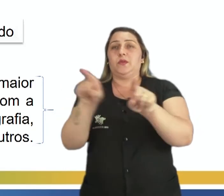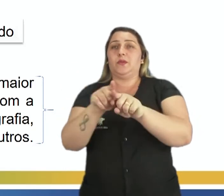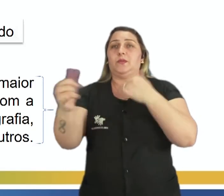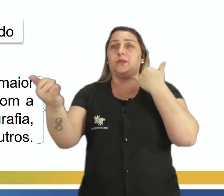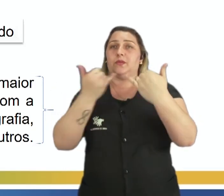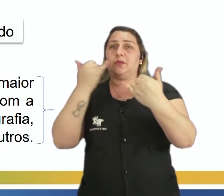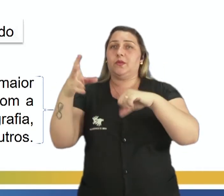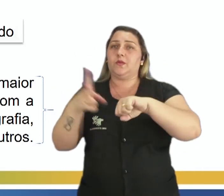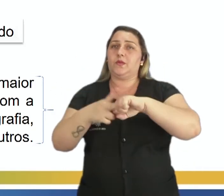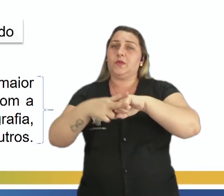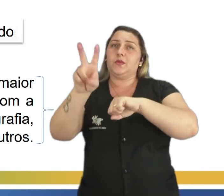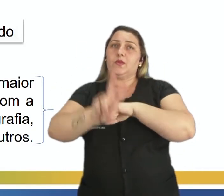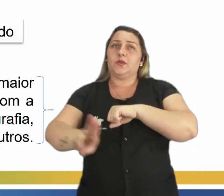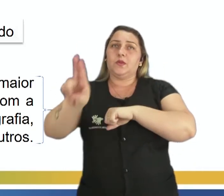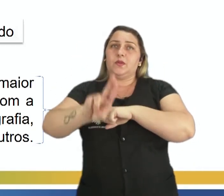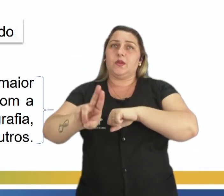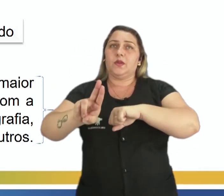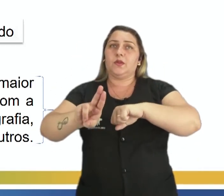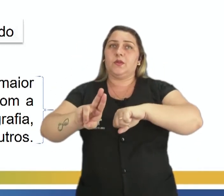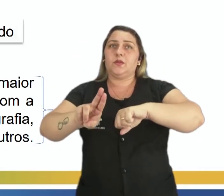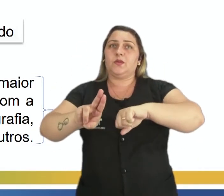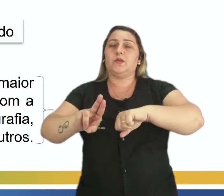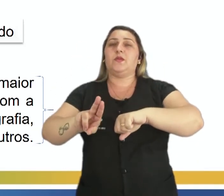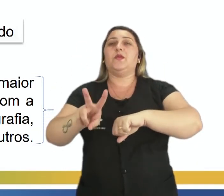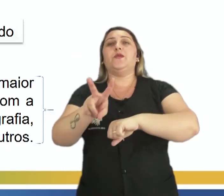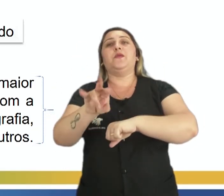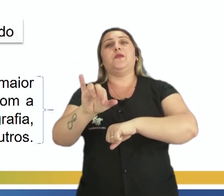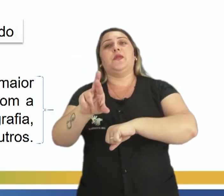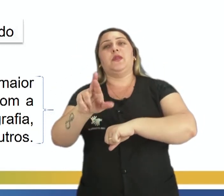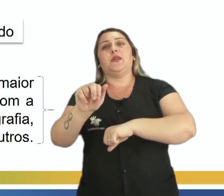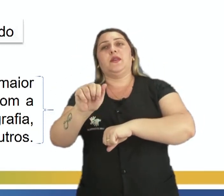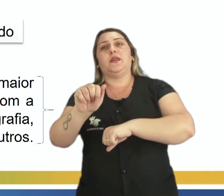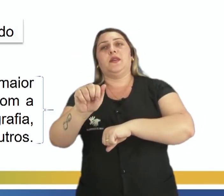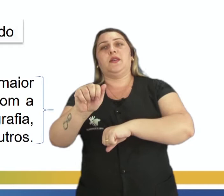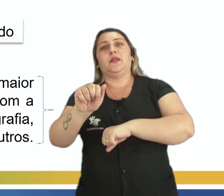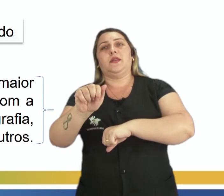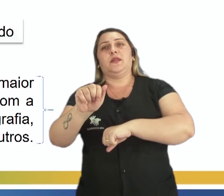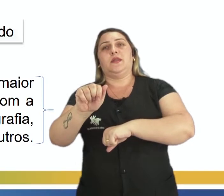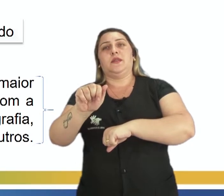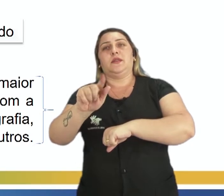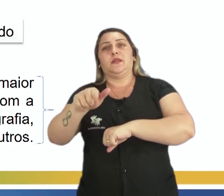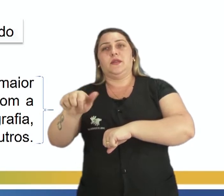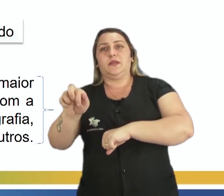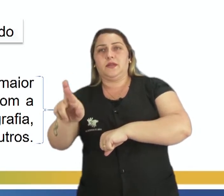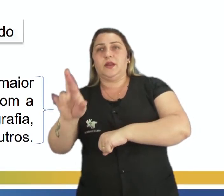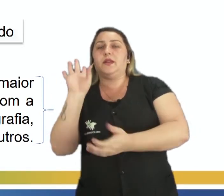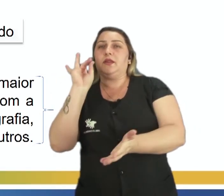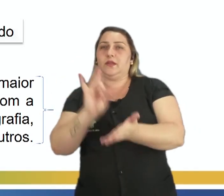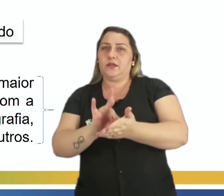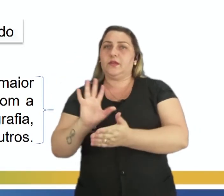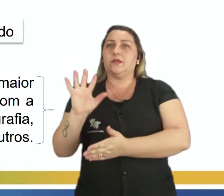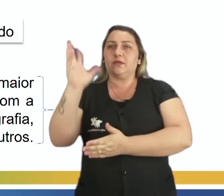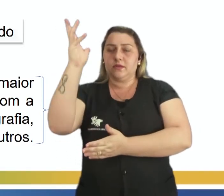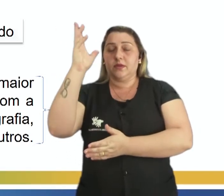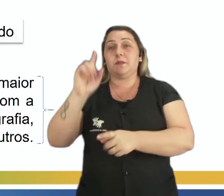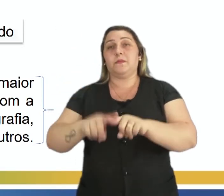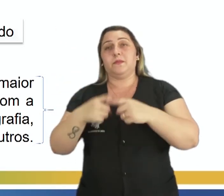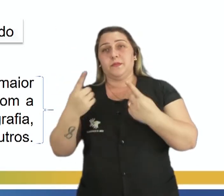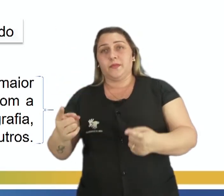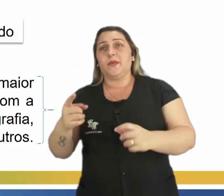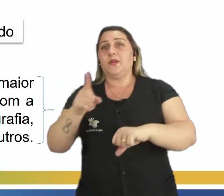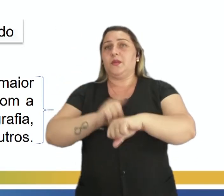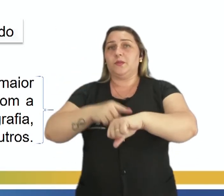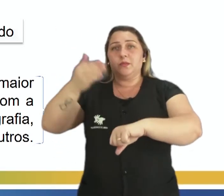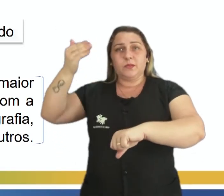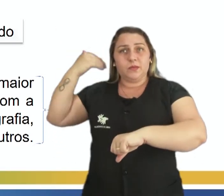os verbos usados na notícia transmitem a ideia de veracidade, de certeza que o fato realmente aconteceu, mesmo estando no